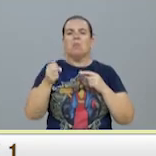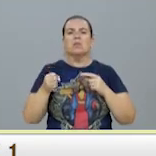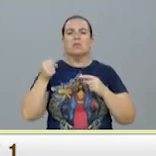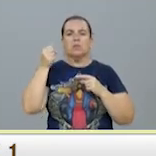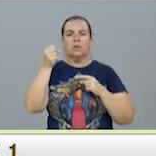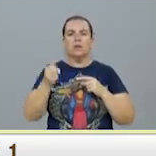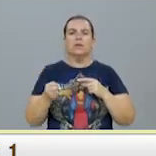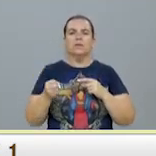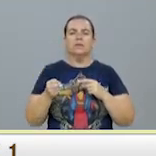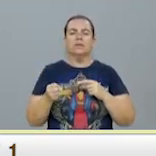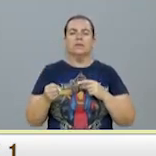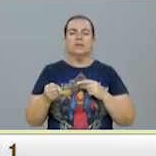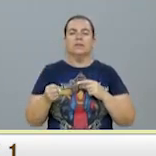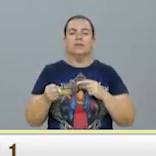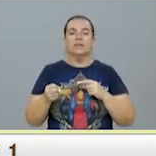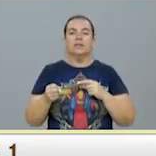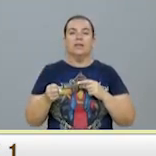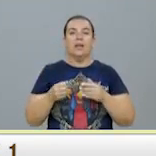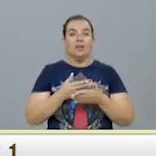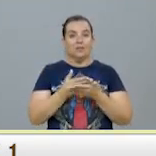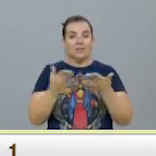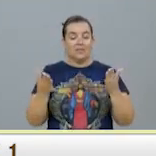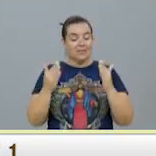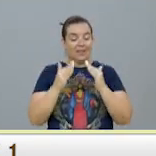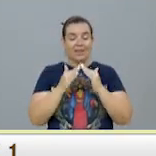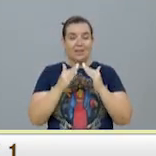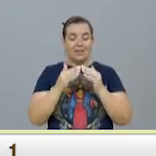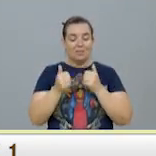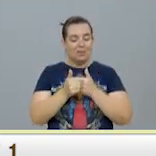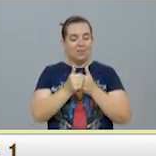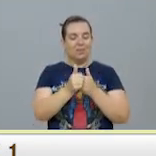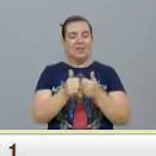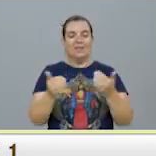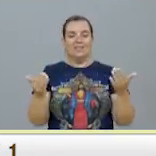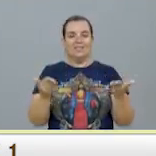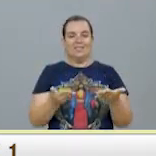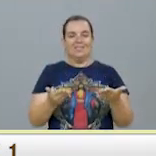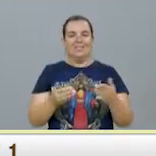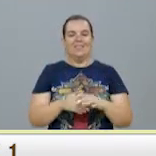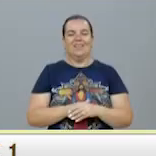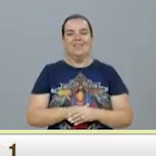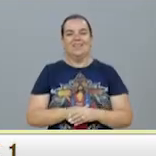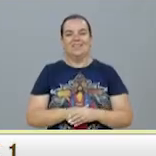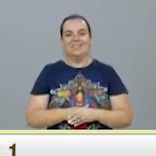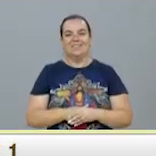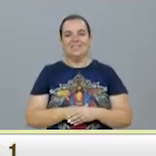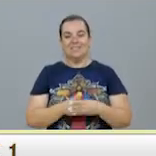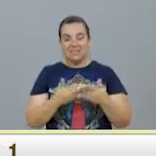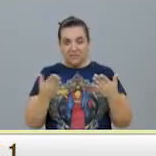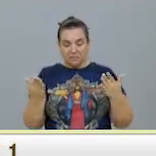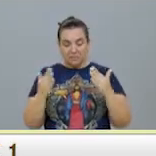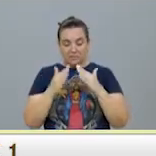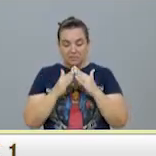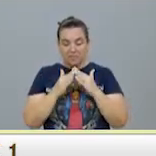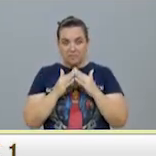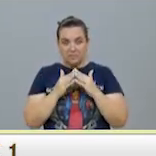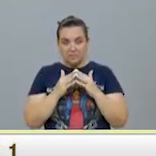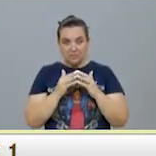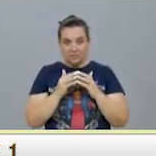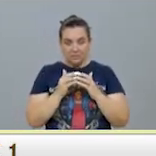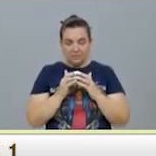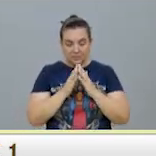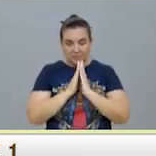e de repente você que está em casa agora me acompanhando, Você que está em casa,